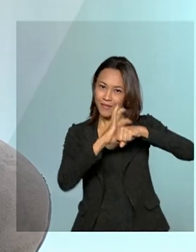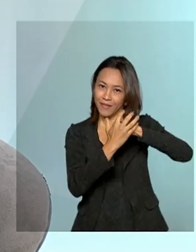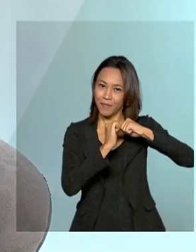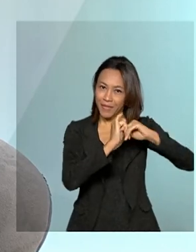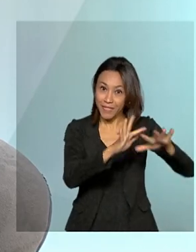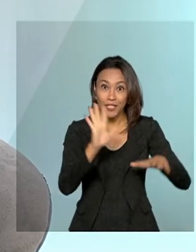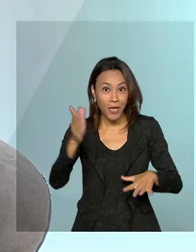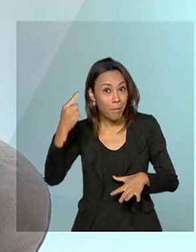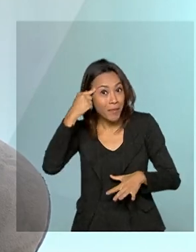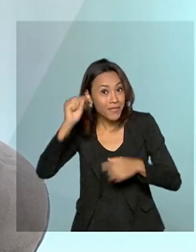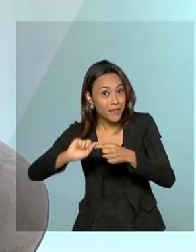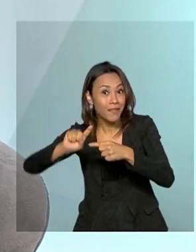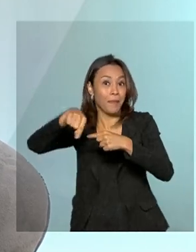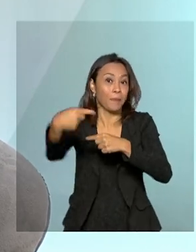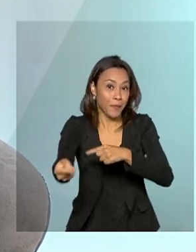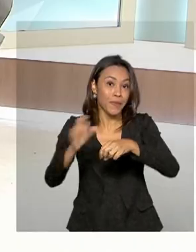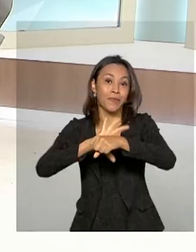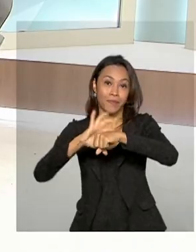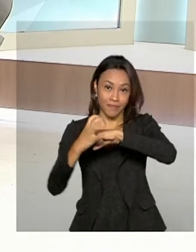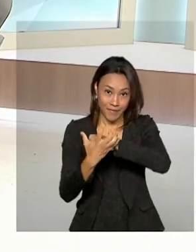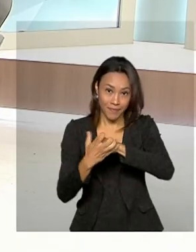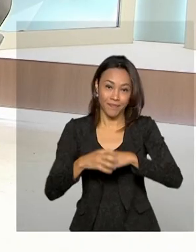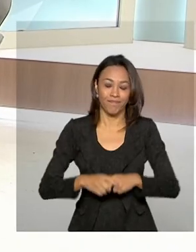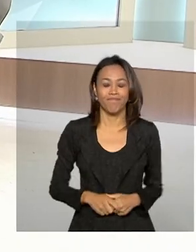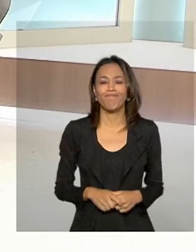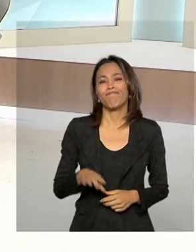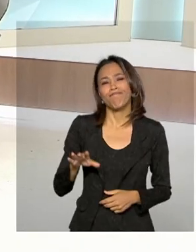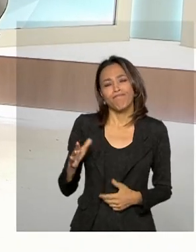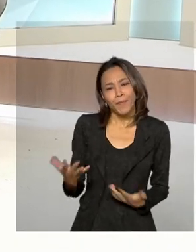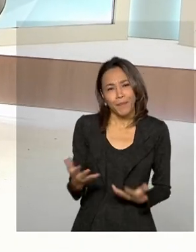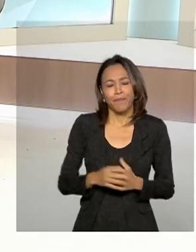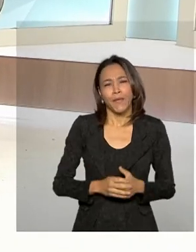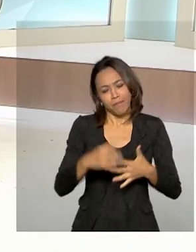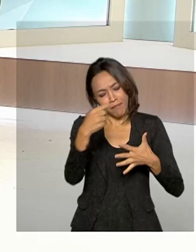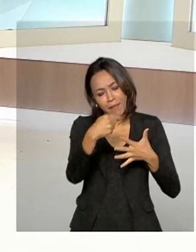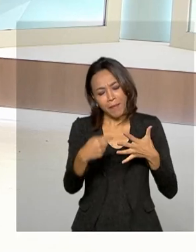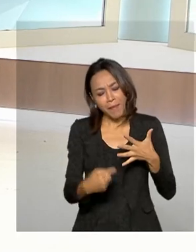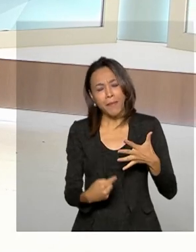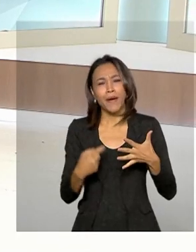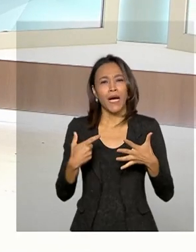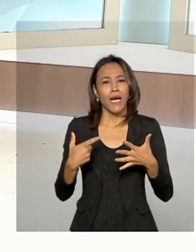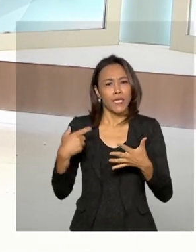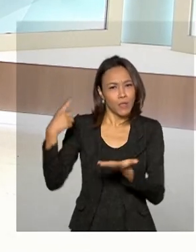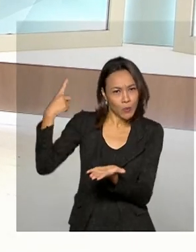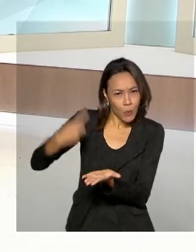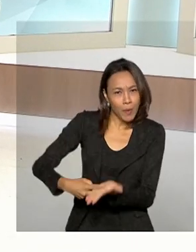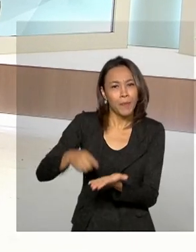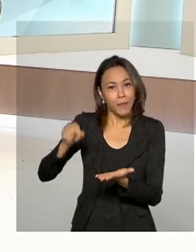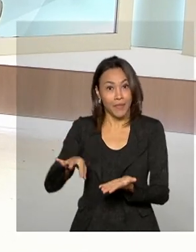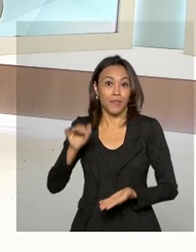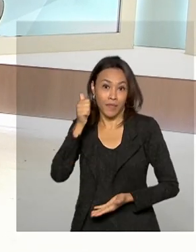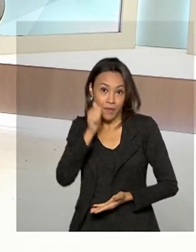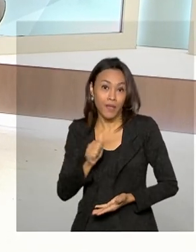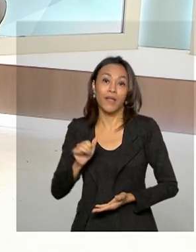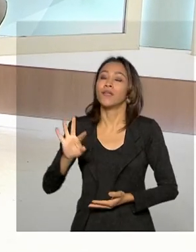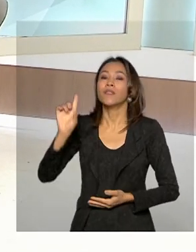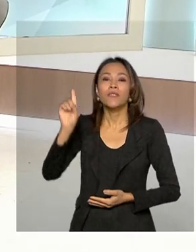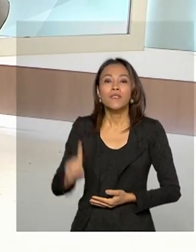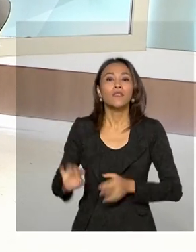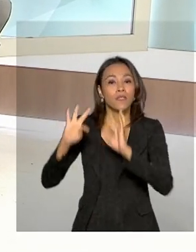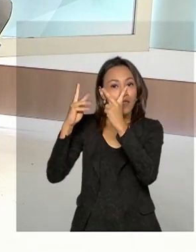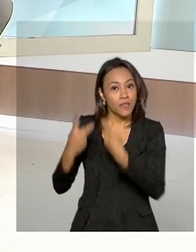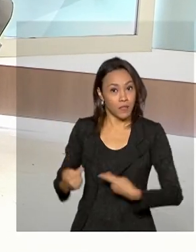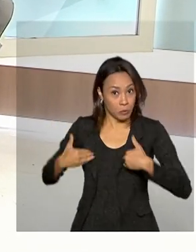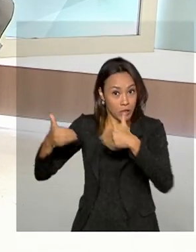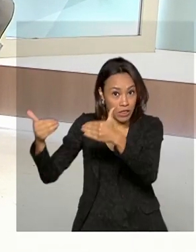já pensando no pós-pandemia. Bom, entre essas diferentes iniciativas do Ministério da Mulher, da Família e dos Direitos Humanos no ano passado, que foi um